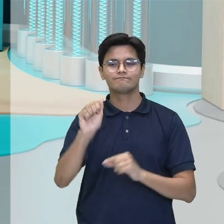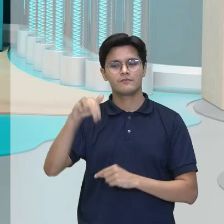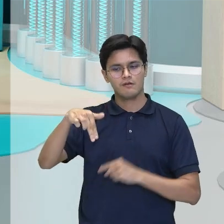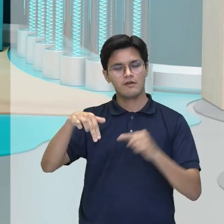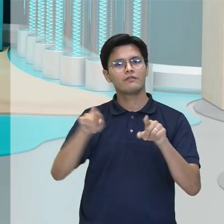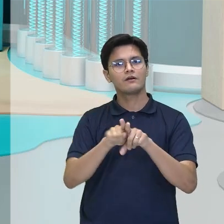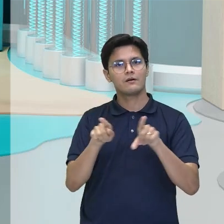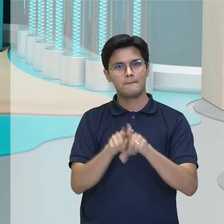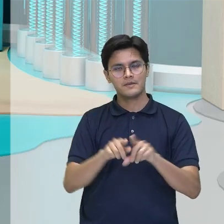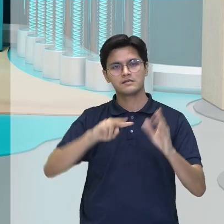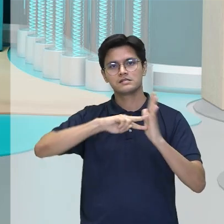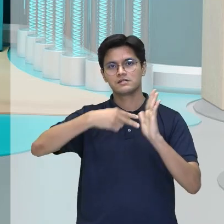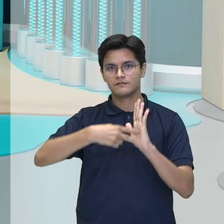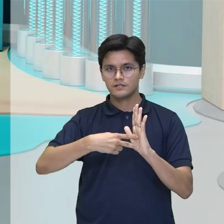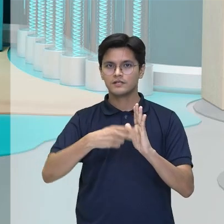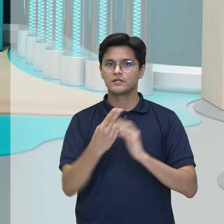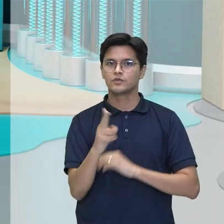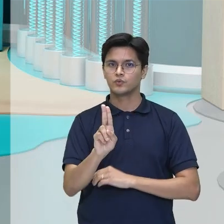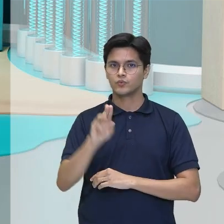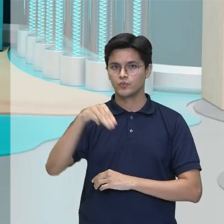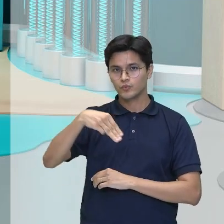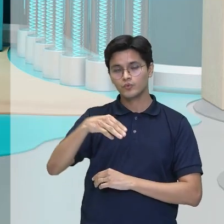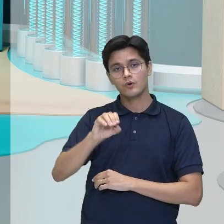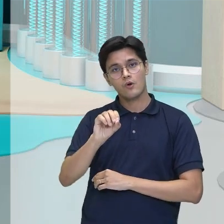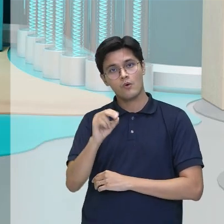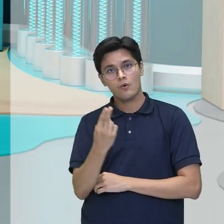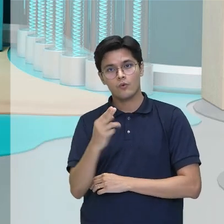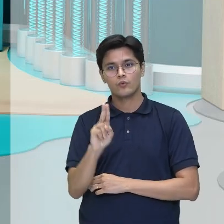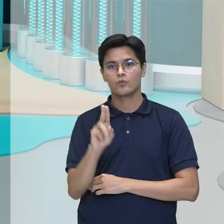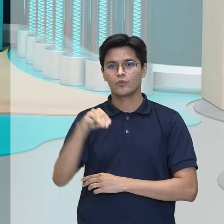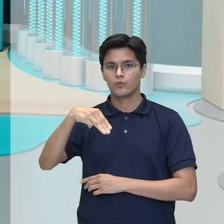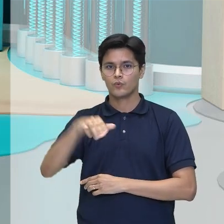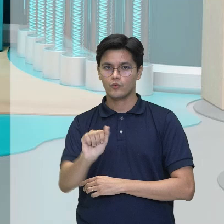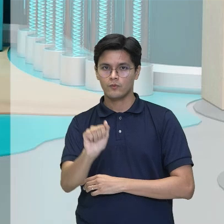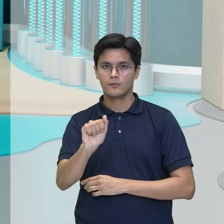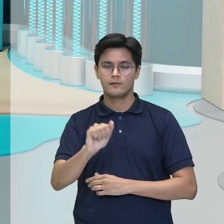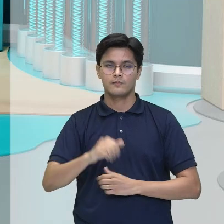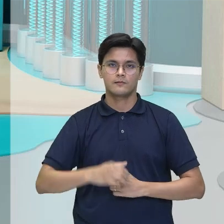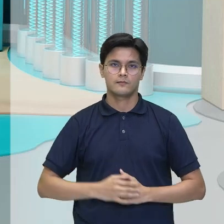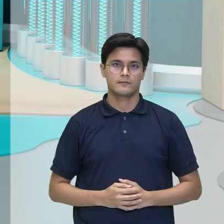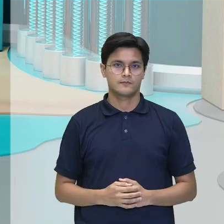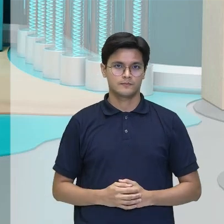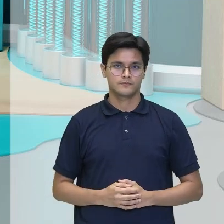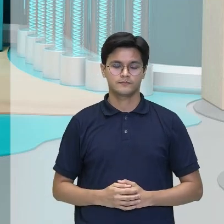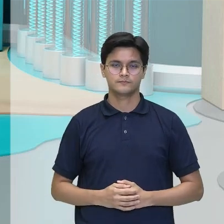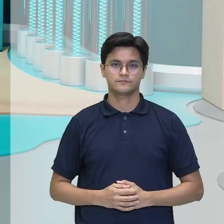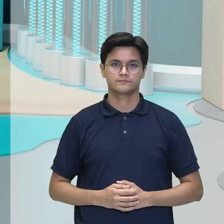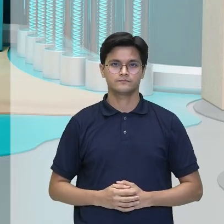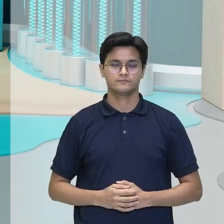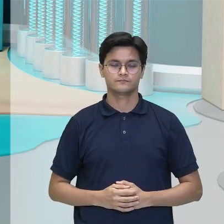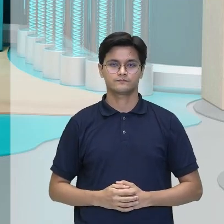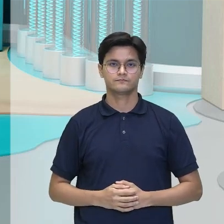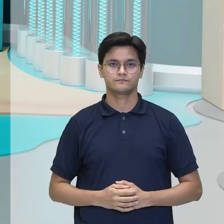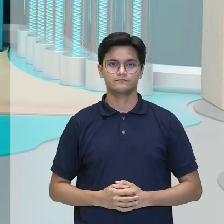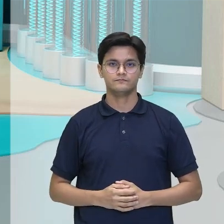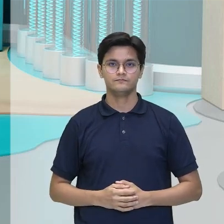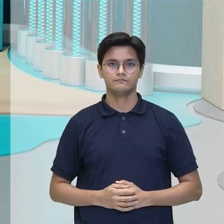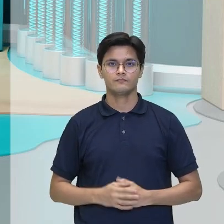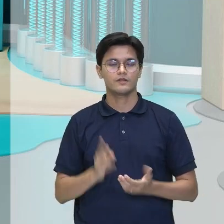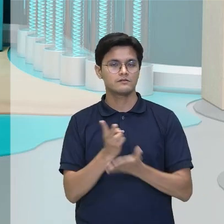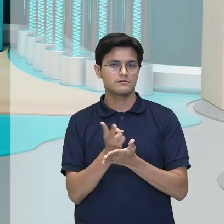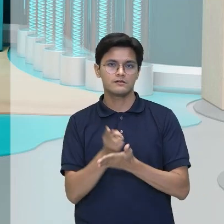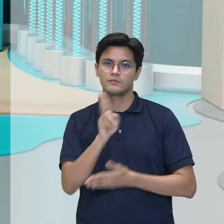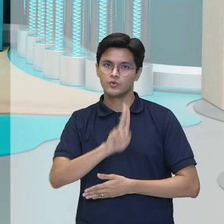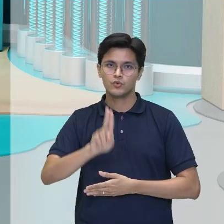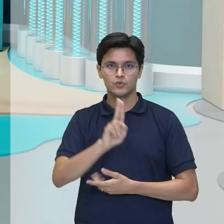outro. Então, a gente vai acompanhar aqui, não é? O artigo indefinido an significa um ou uma, tá? A gente sempre usa no